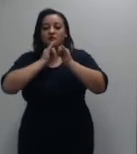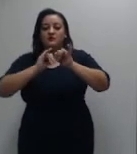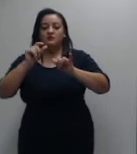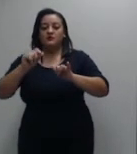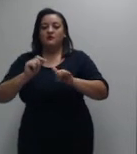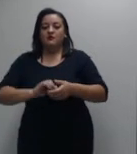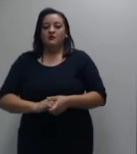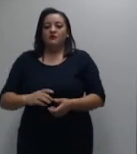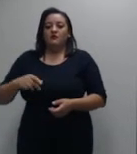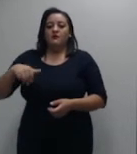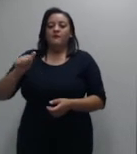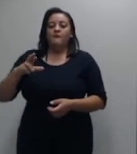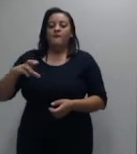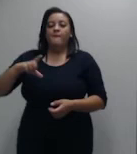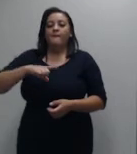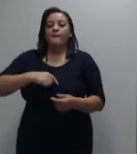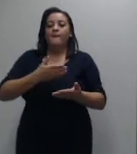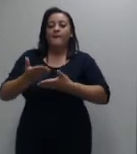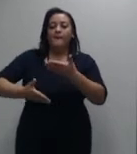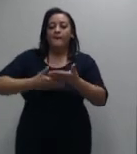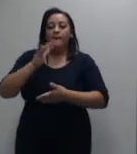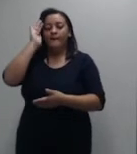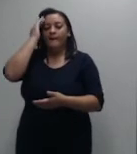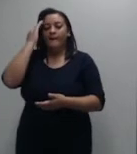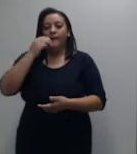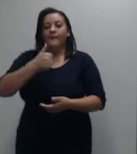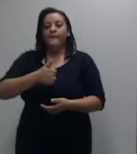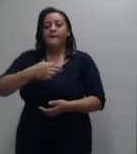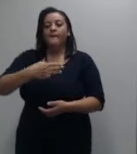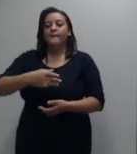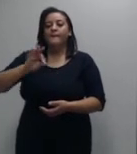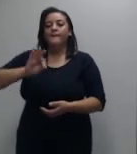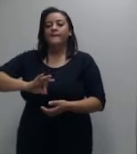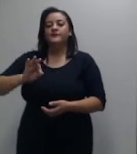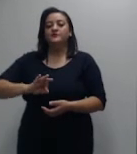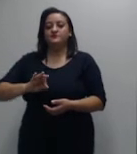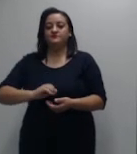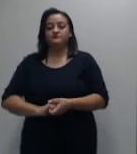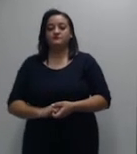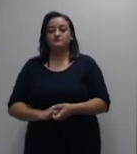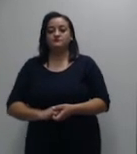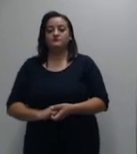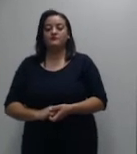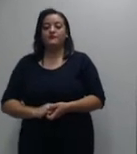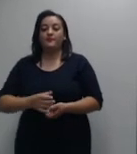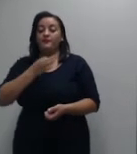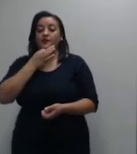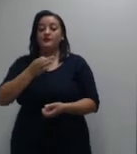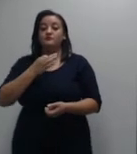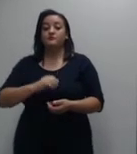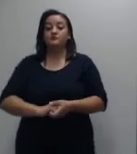demarca o destino a participação de três vezes por cento na oportunidade Ele propôs ação CG